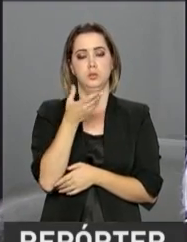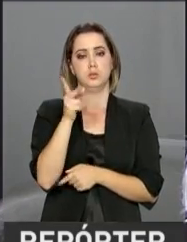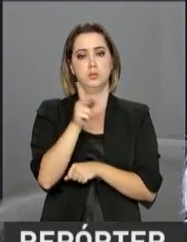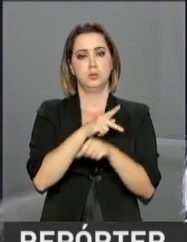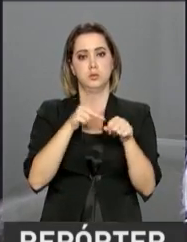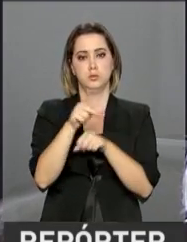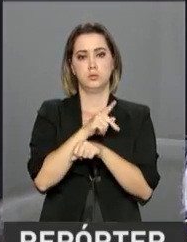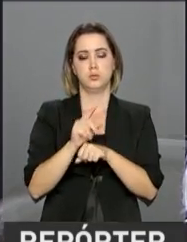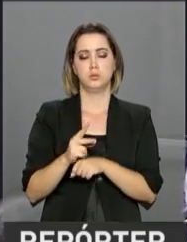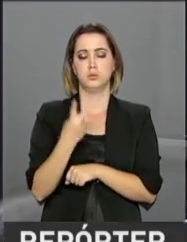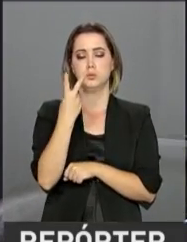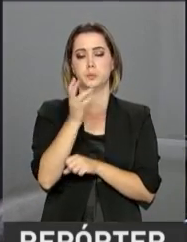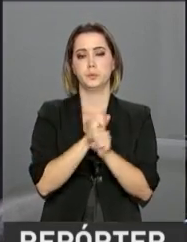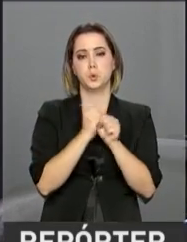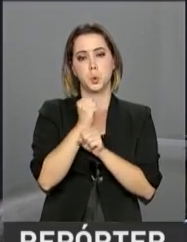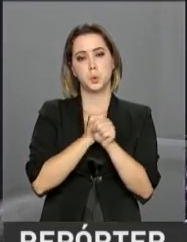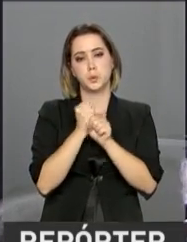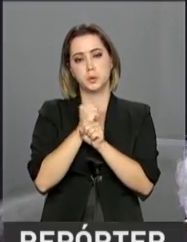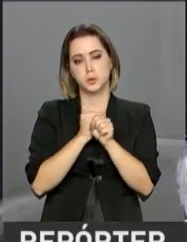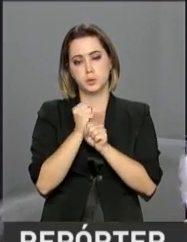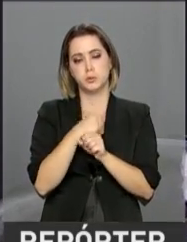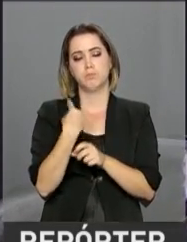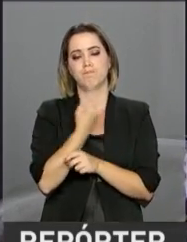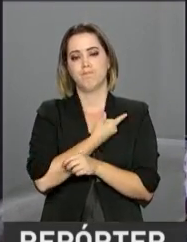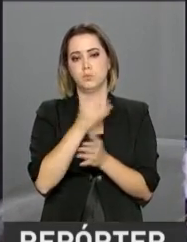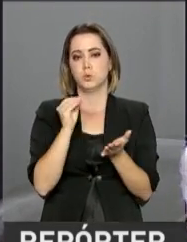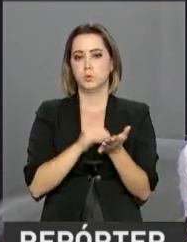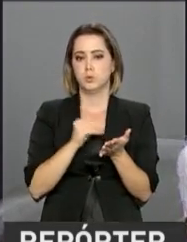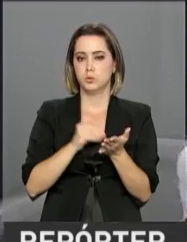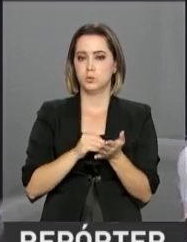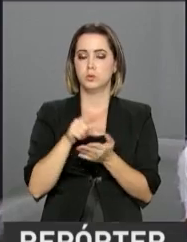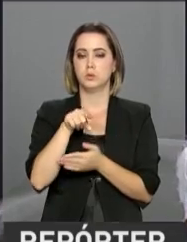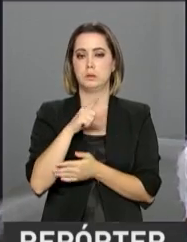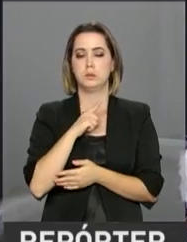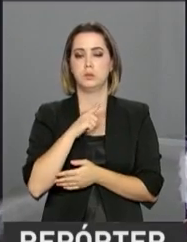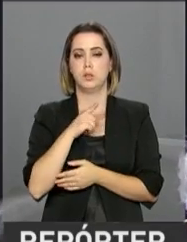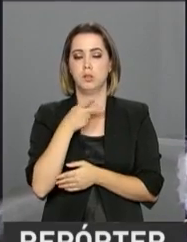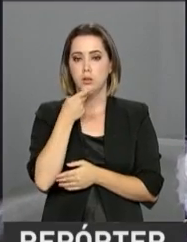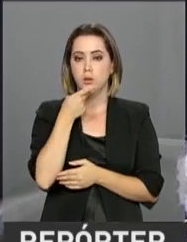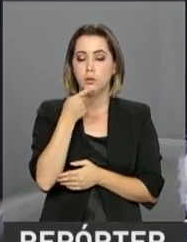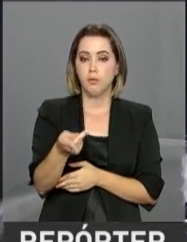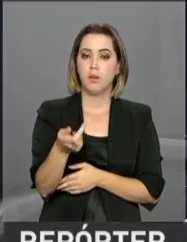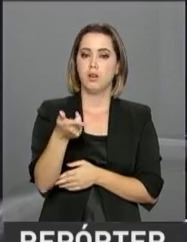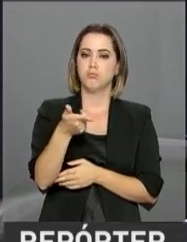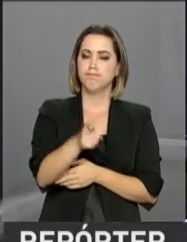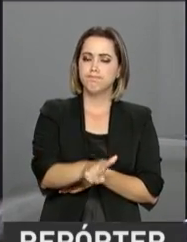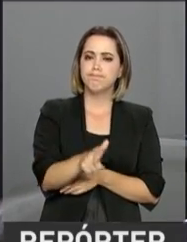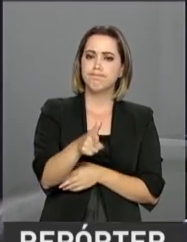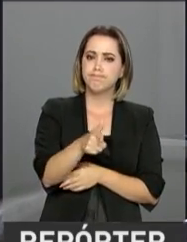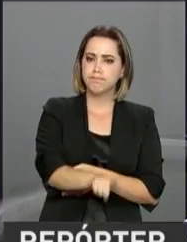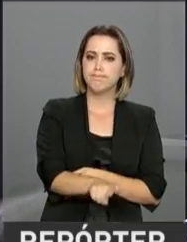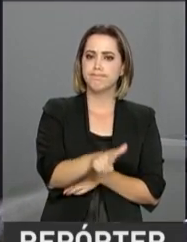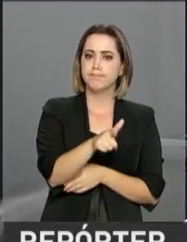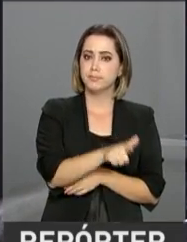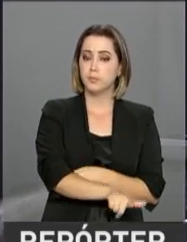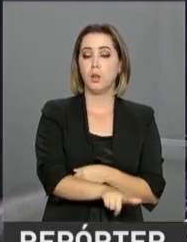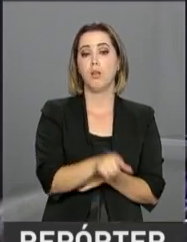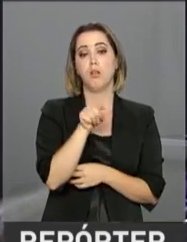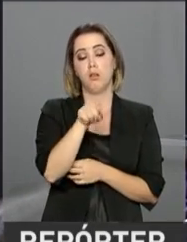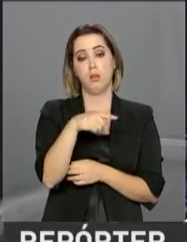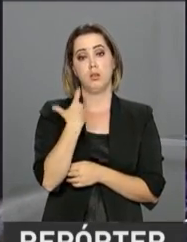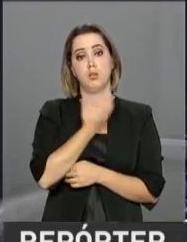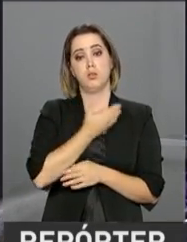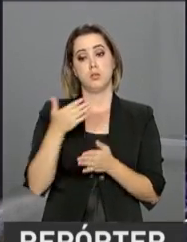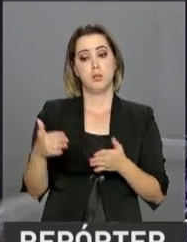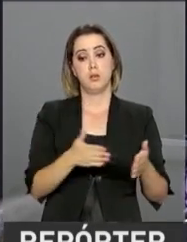país nesses do anos pouco menos que nos faltam o que eu tenho dito redito afirmado reafirmado é que nós queremos colocar